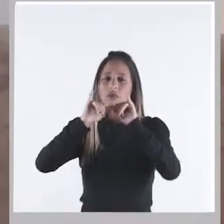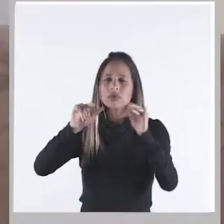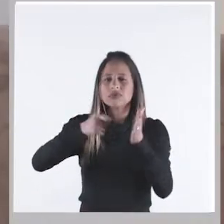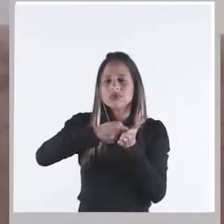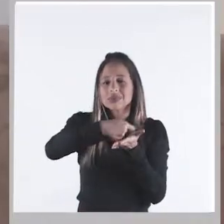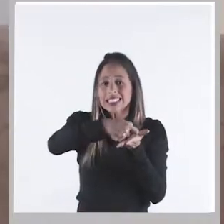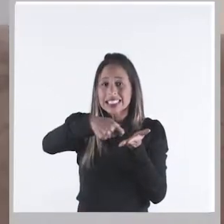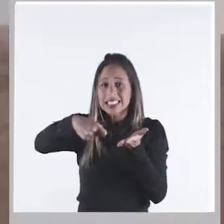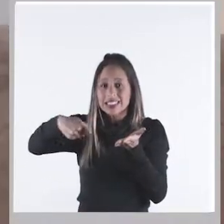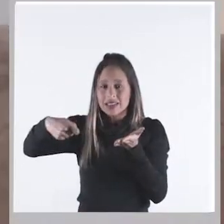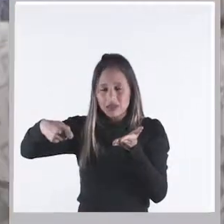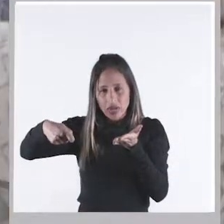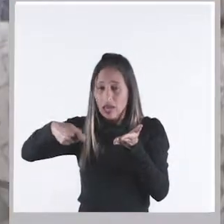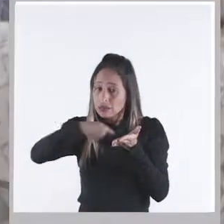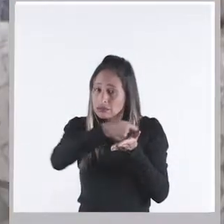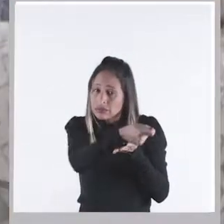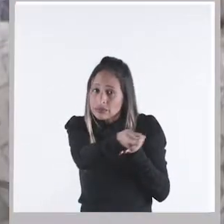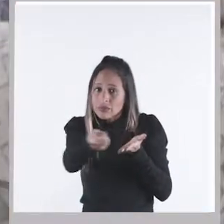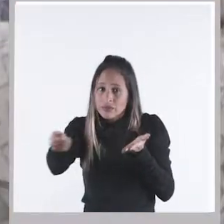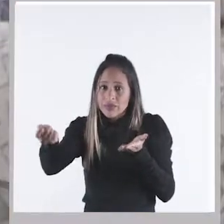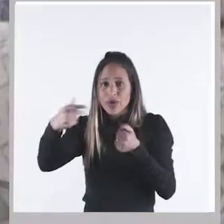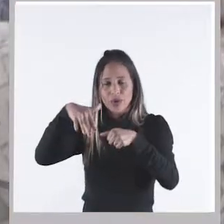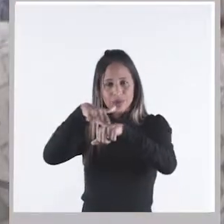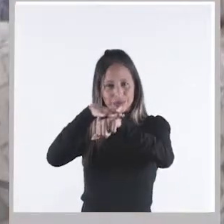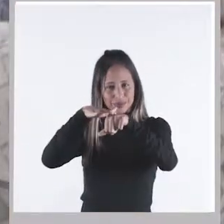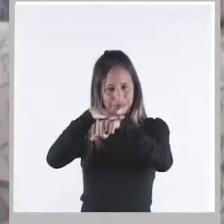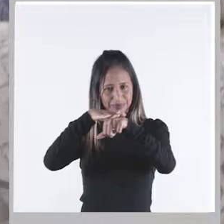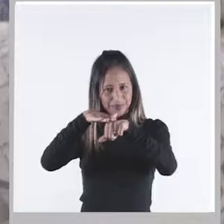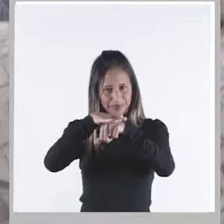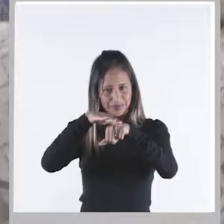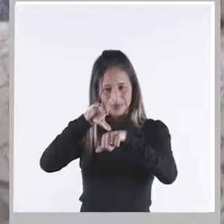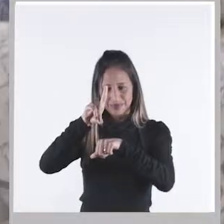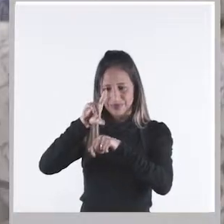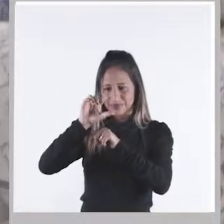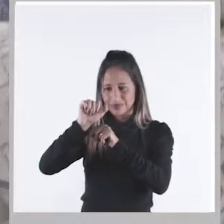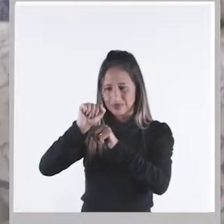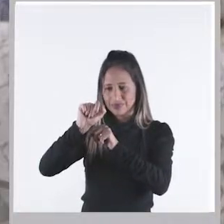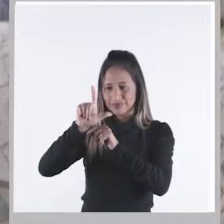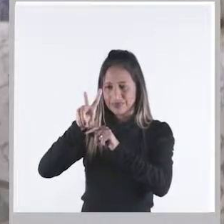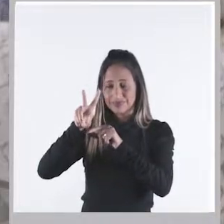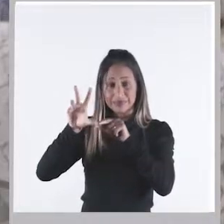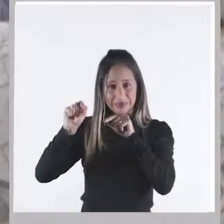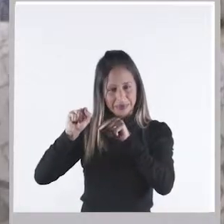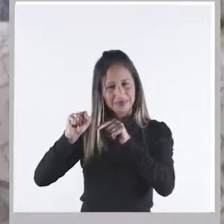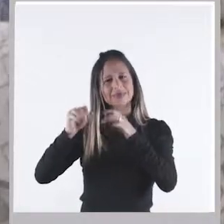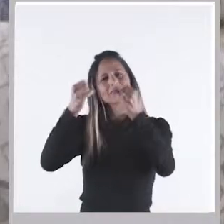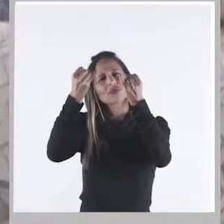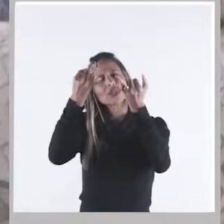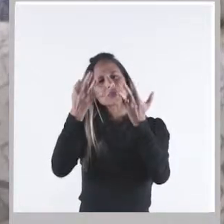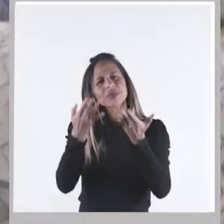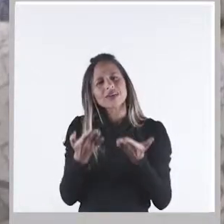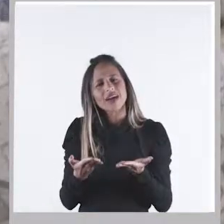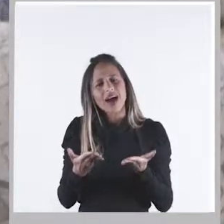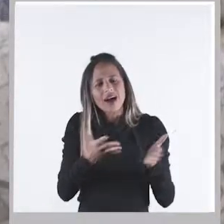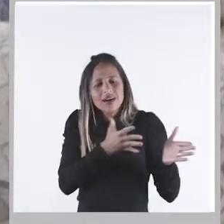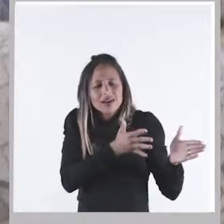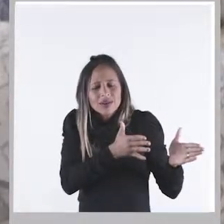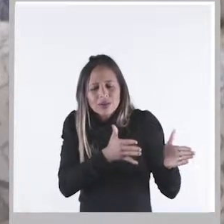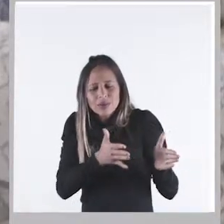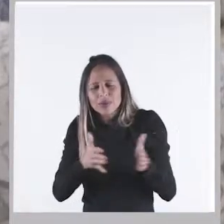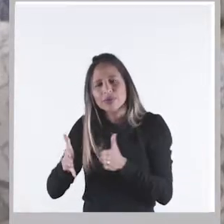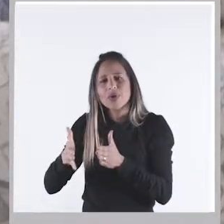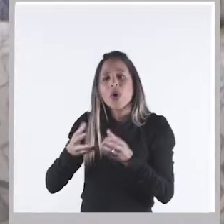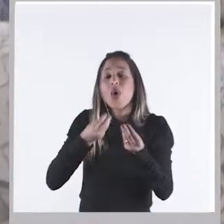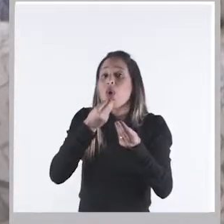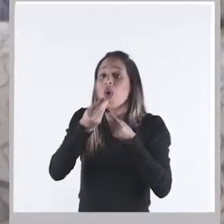publicar essas crônicas. Nós vamos conversar um pouco com a Dalva para ela nos contar esse percurso